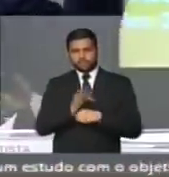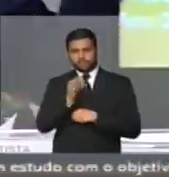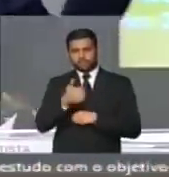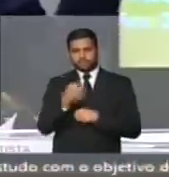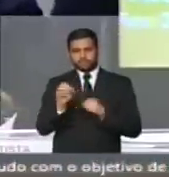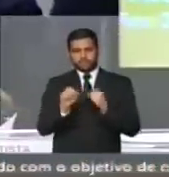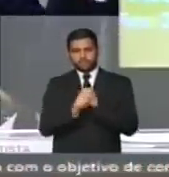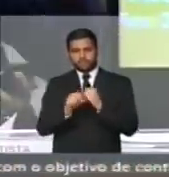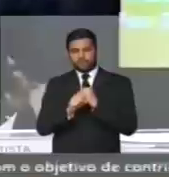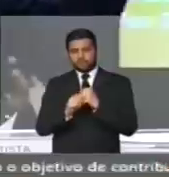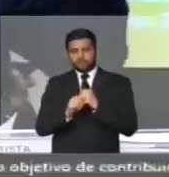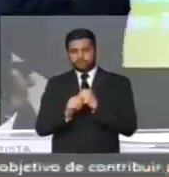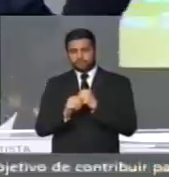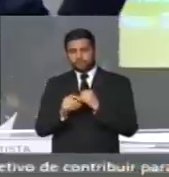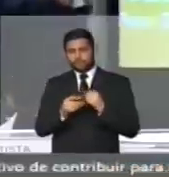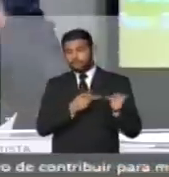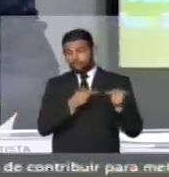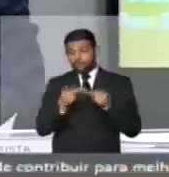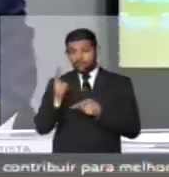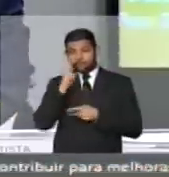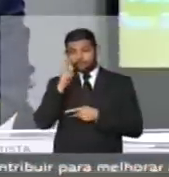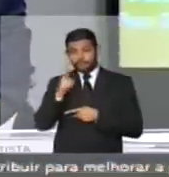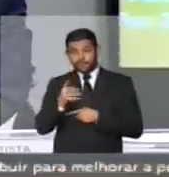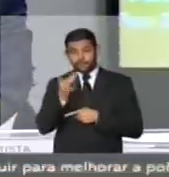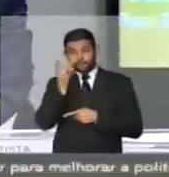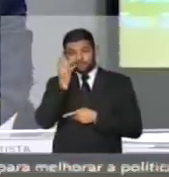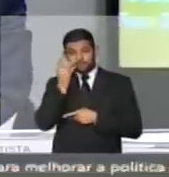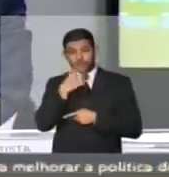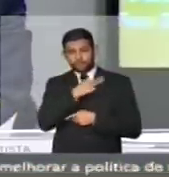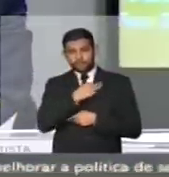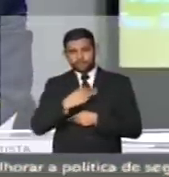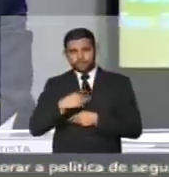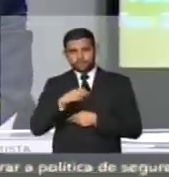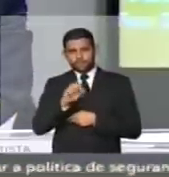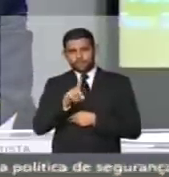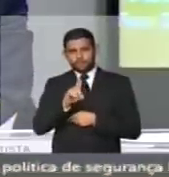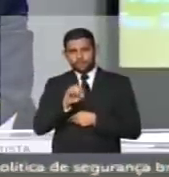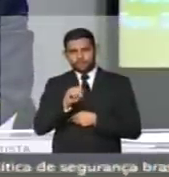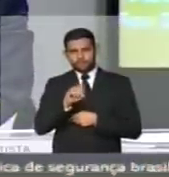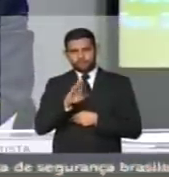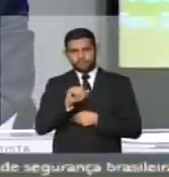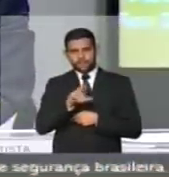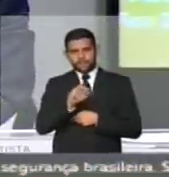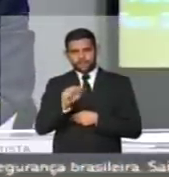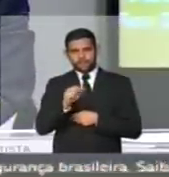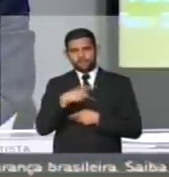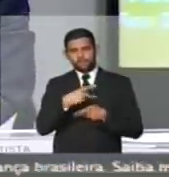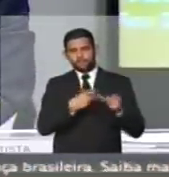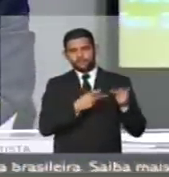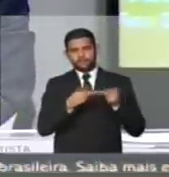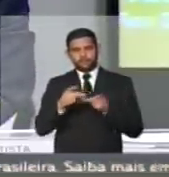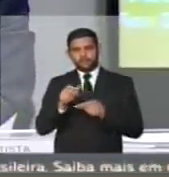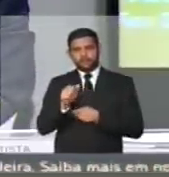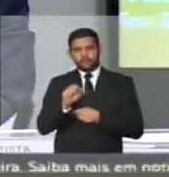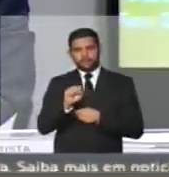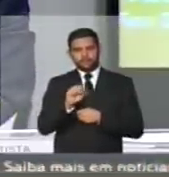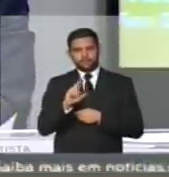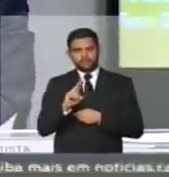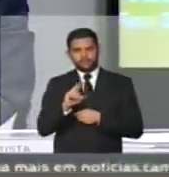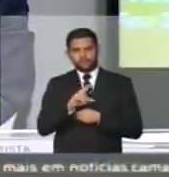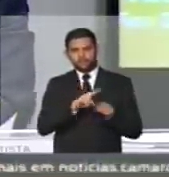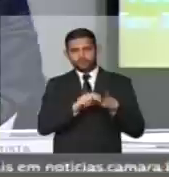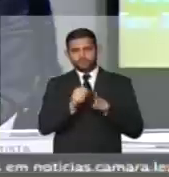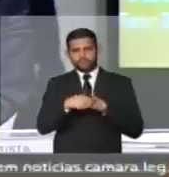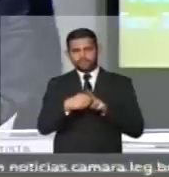100 anos. Venham visitá-lo. O ministro Eduardo Braga visitou o Açu há uns